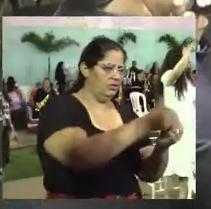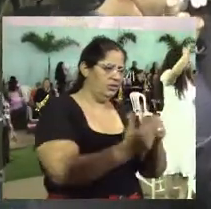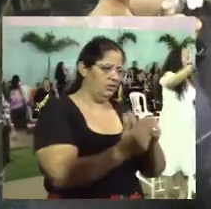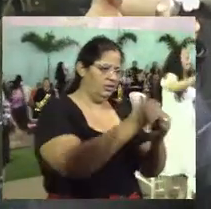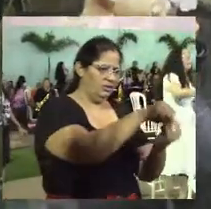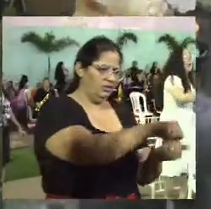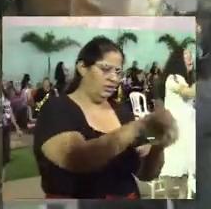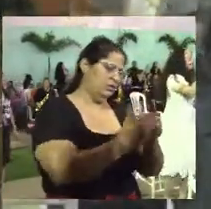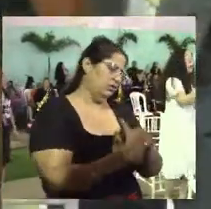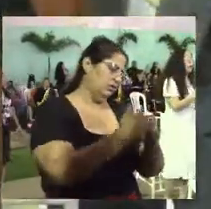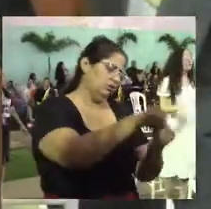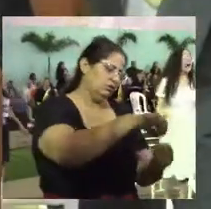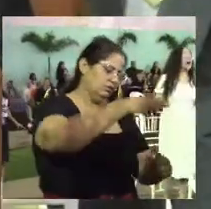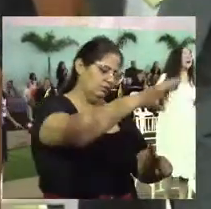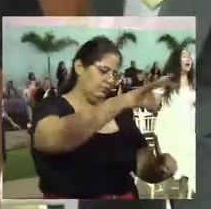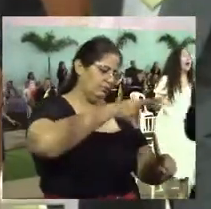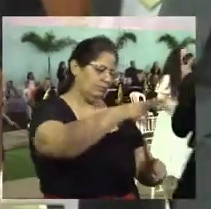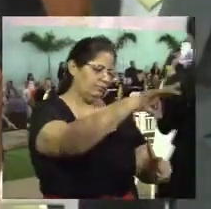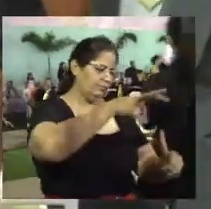Jesus